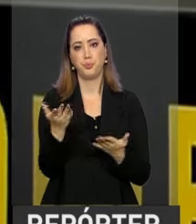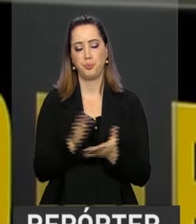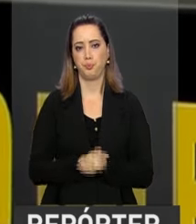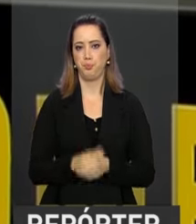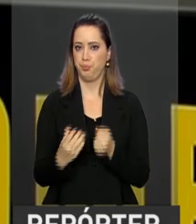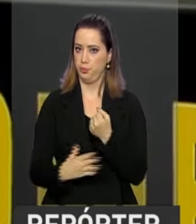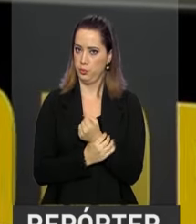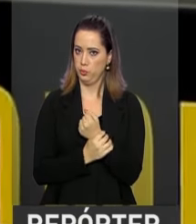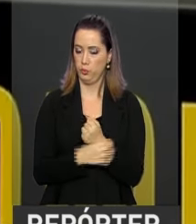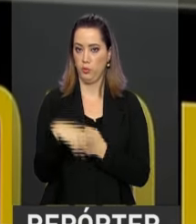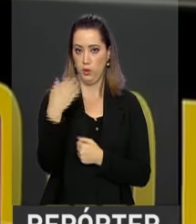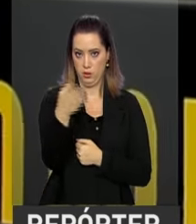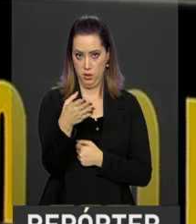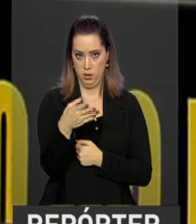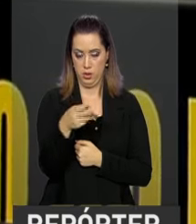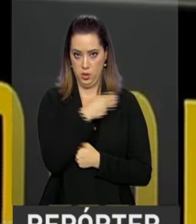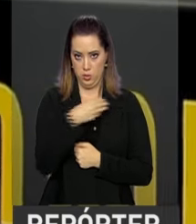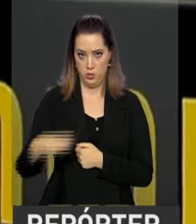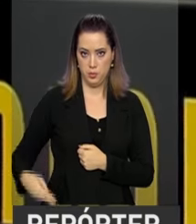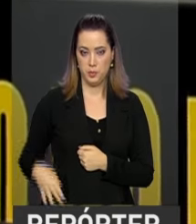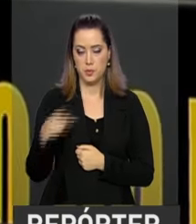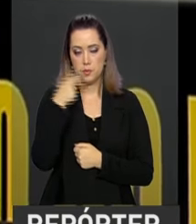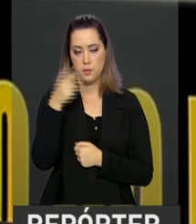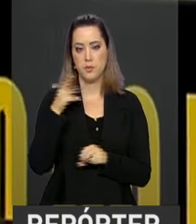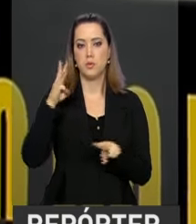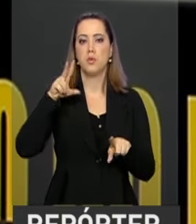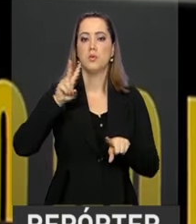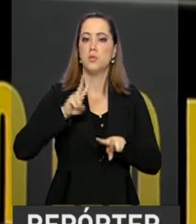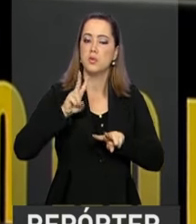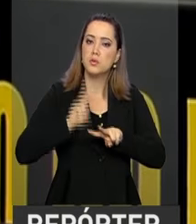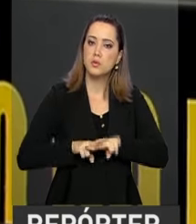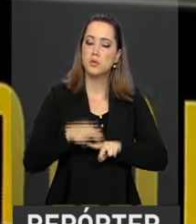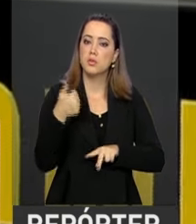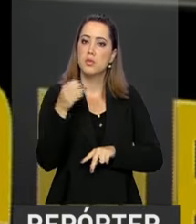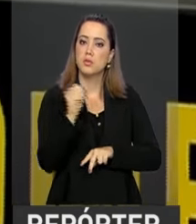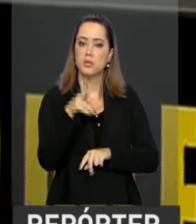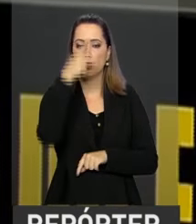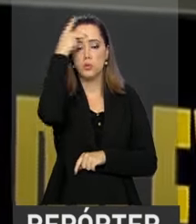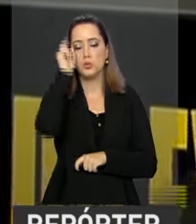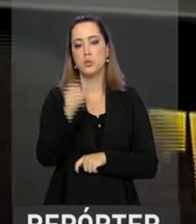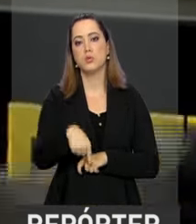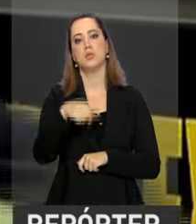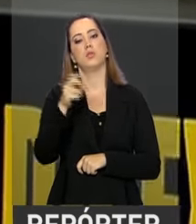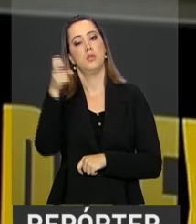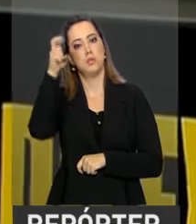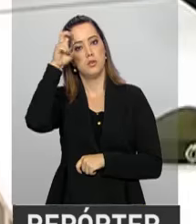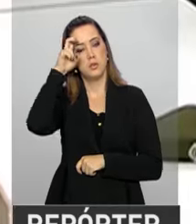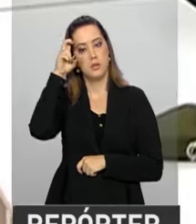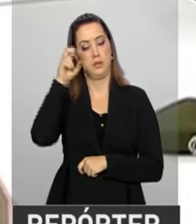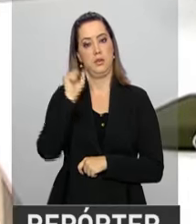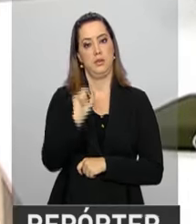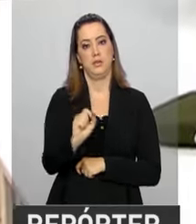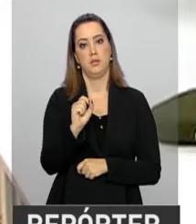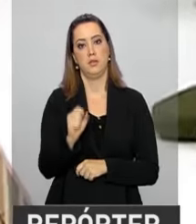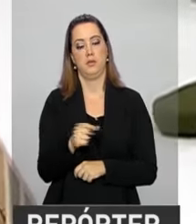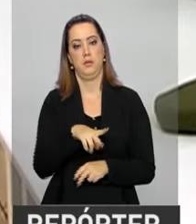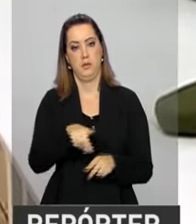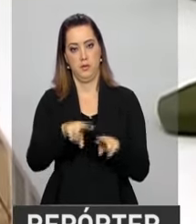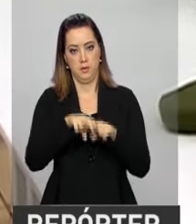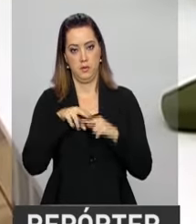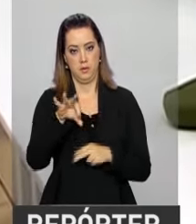ministro da Defesa comentou sobre a prisão de 10 pessoas nesta quinta-feira pela Polícia Federal, suspeitas de planejar